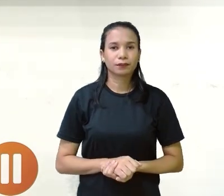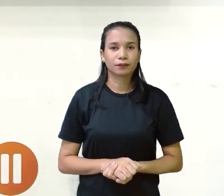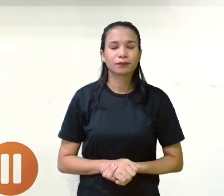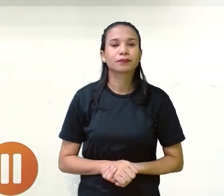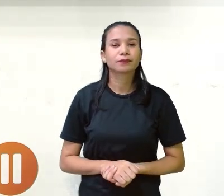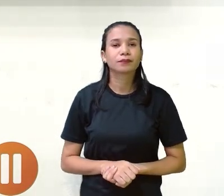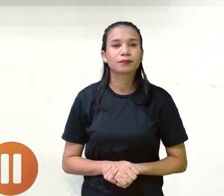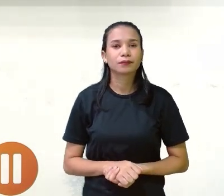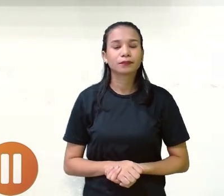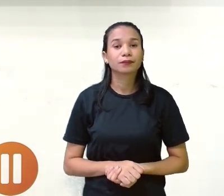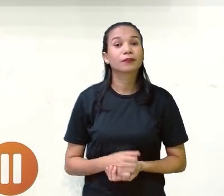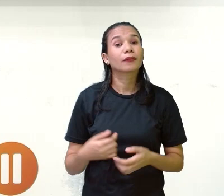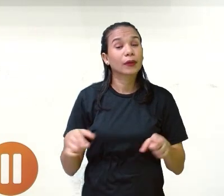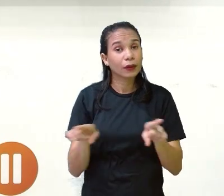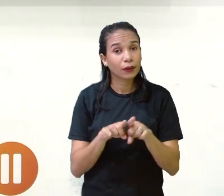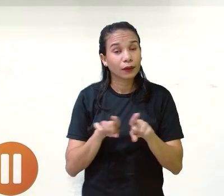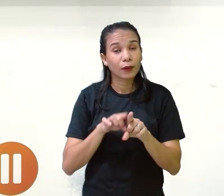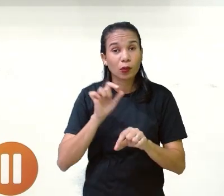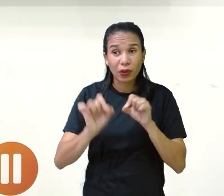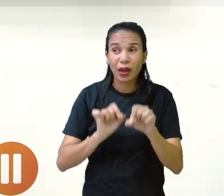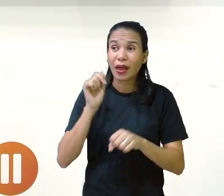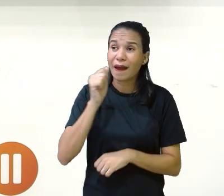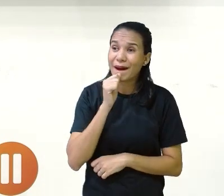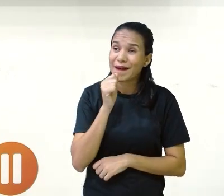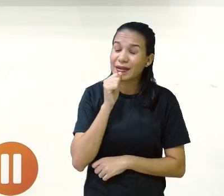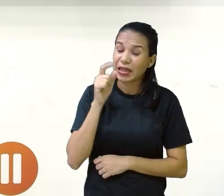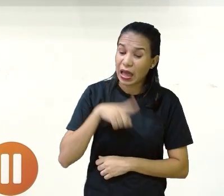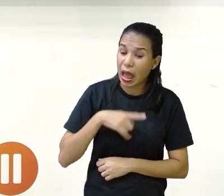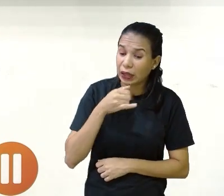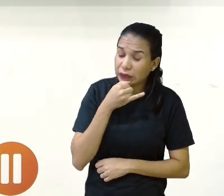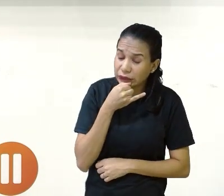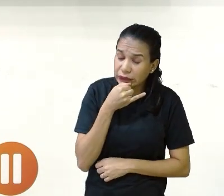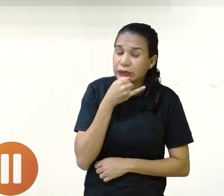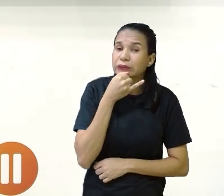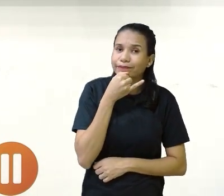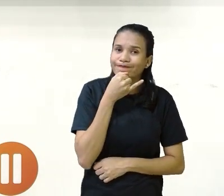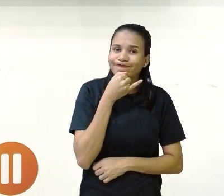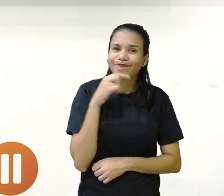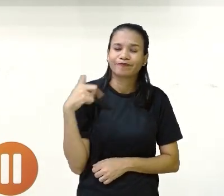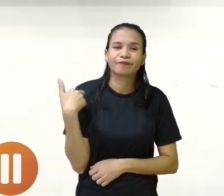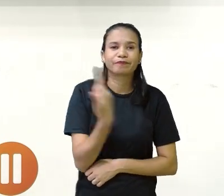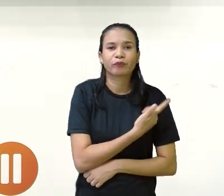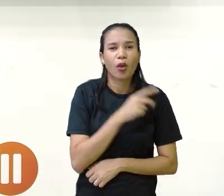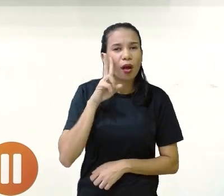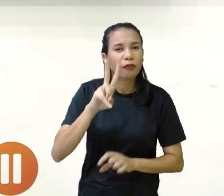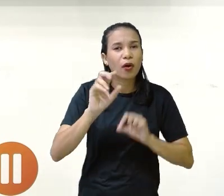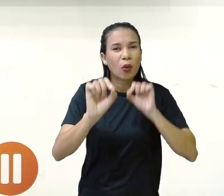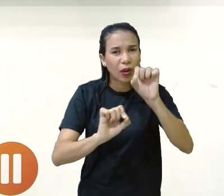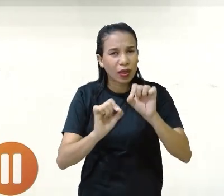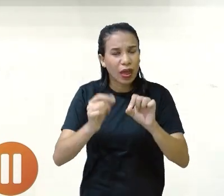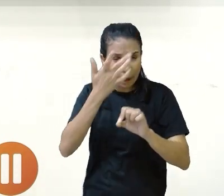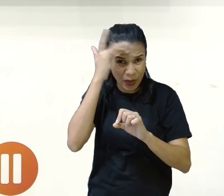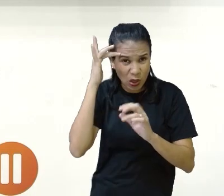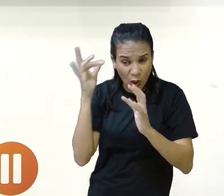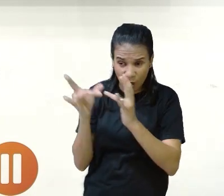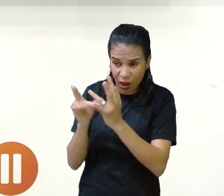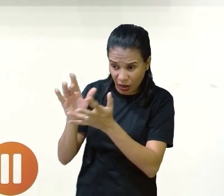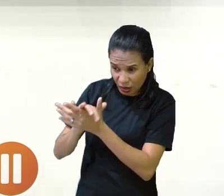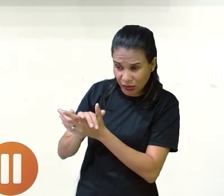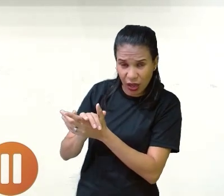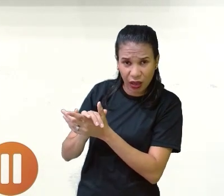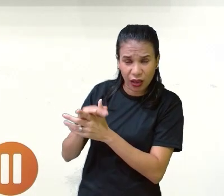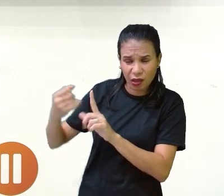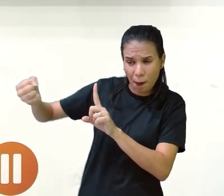mulher. Ainda são situações tristes, né, que a gente ainda vê, são os parceiros que agridem